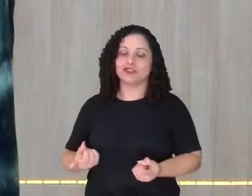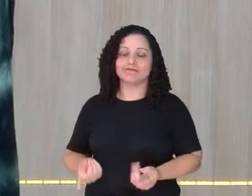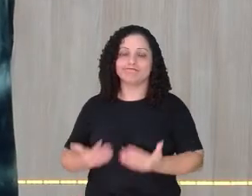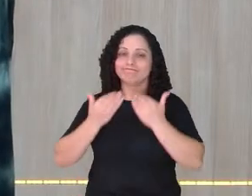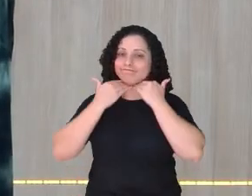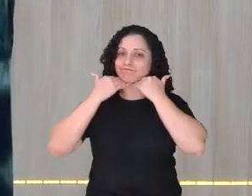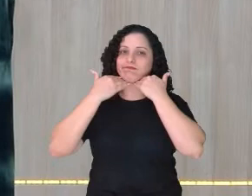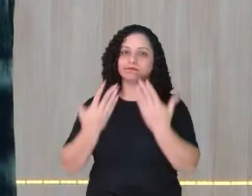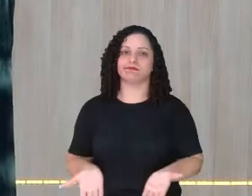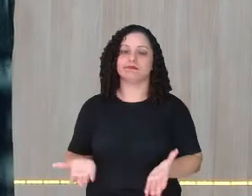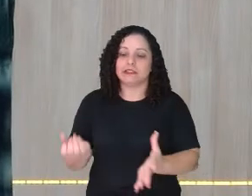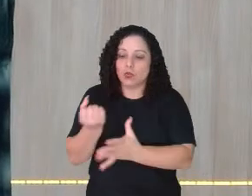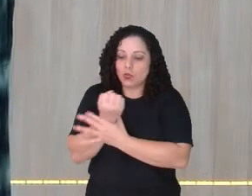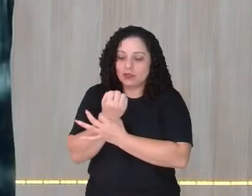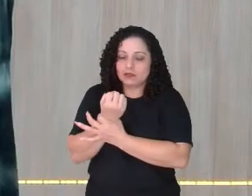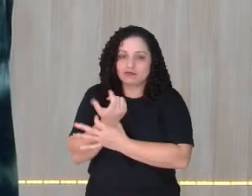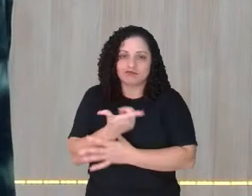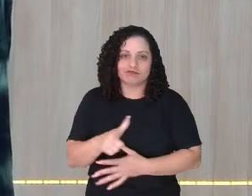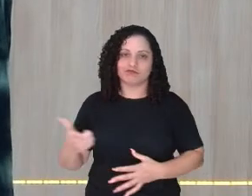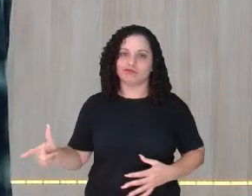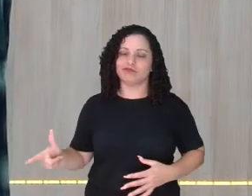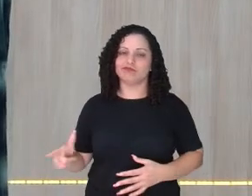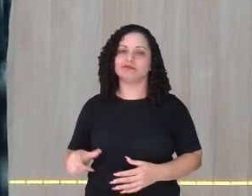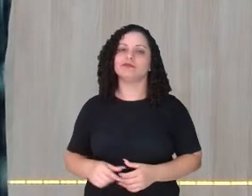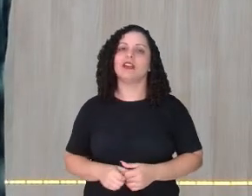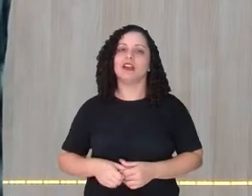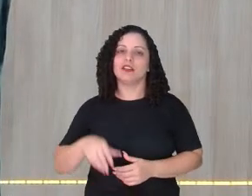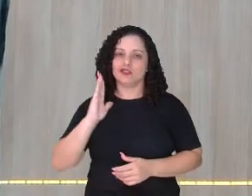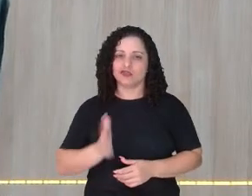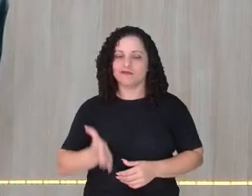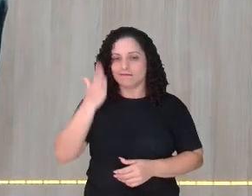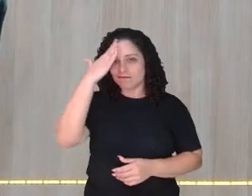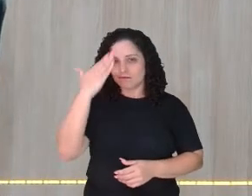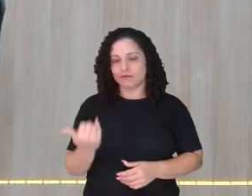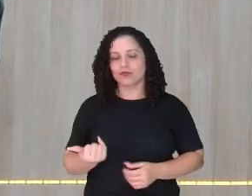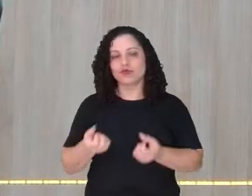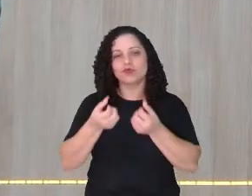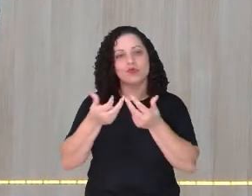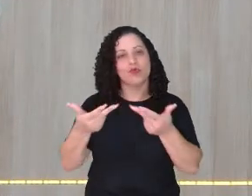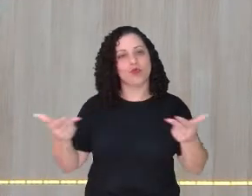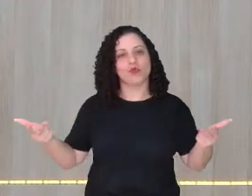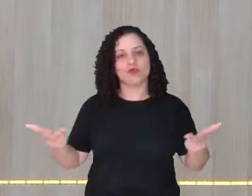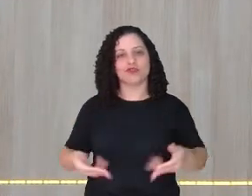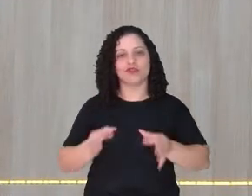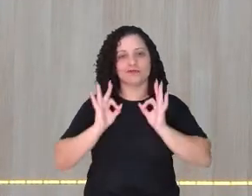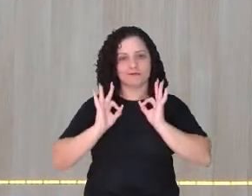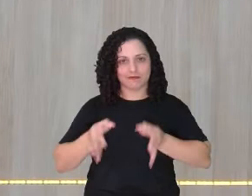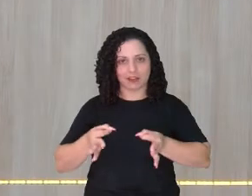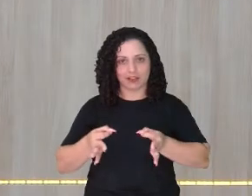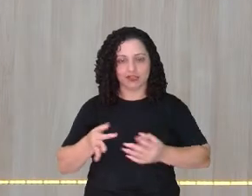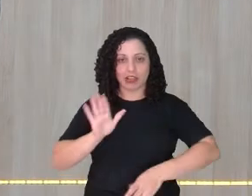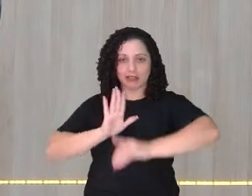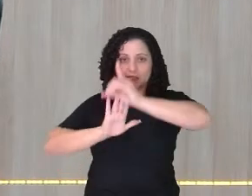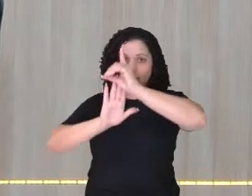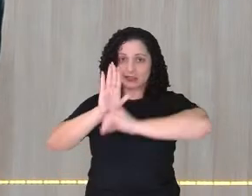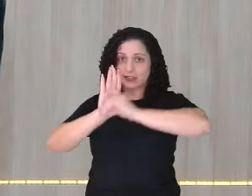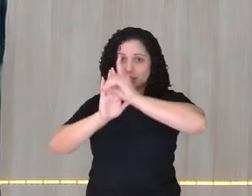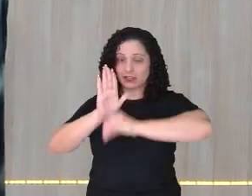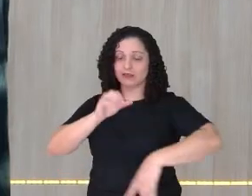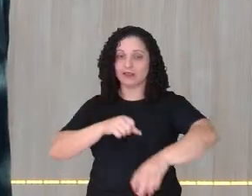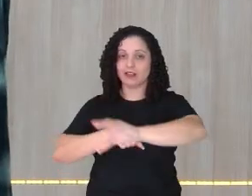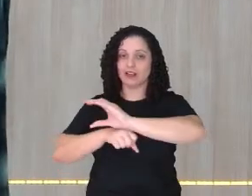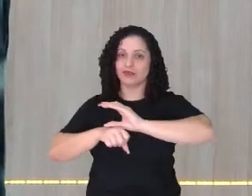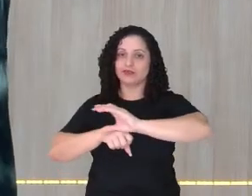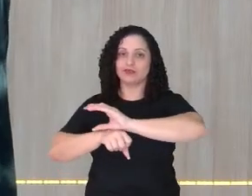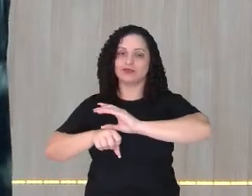tanta segurança, né? A gente sabe que muitas coisas a gente tem garantido na nossa legislação, né,